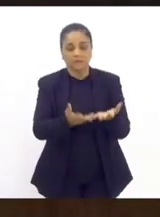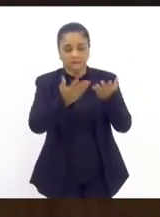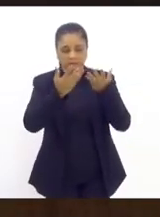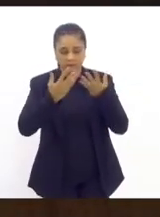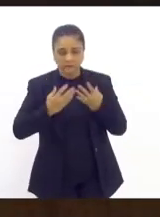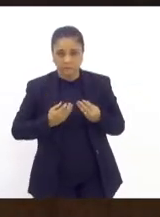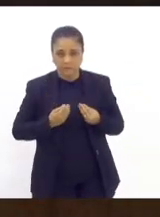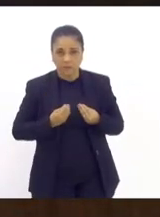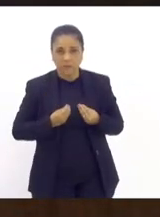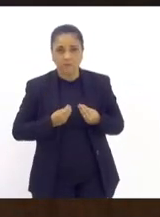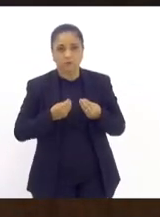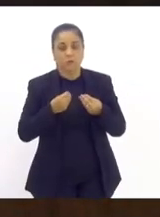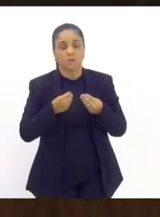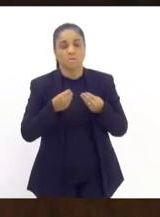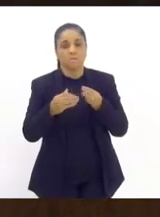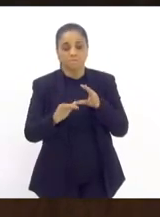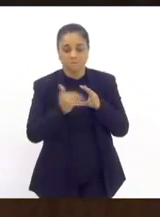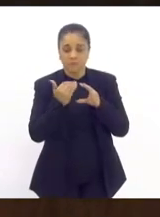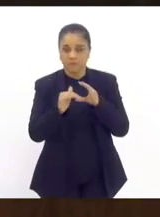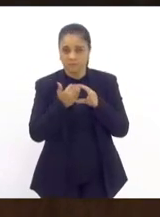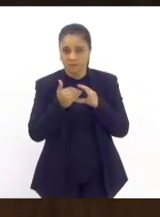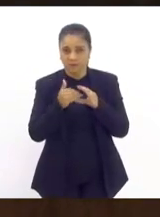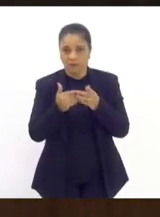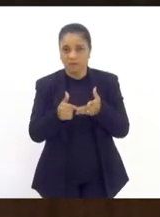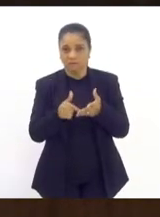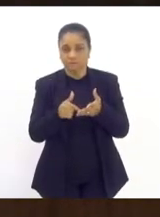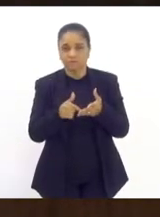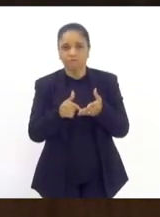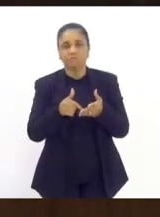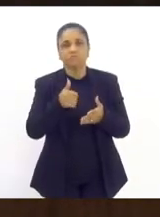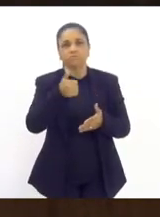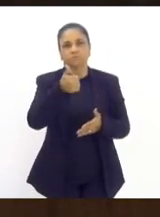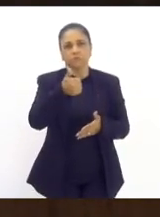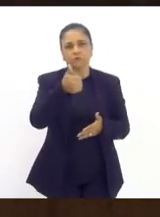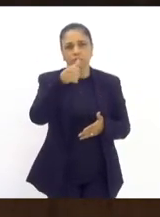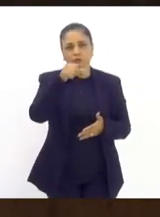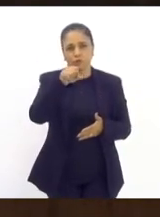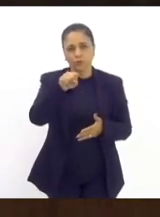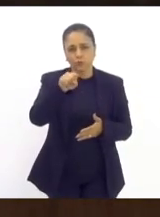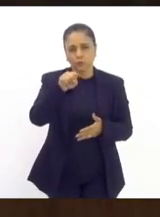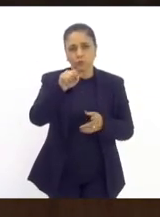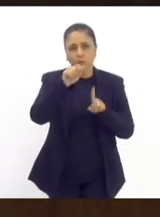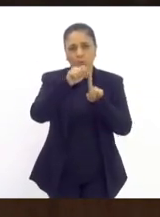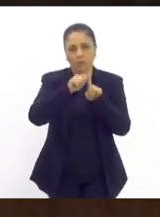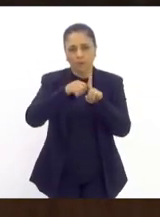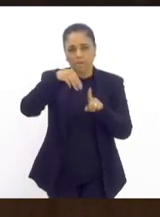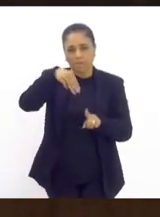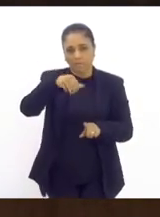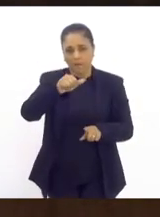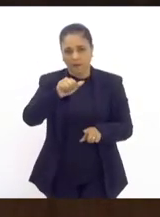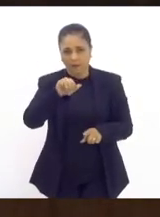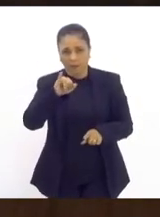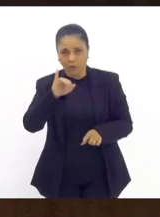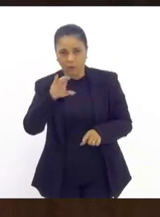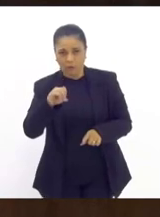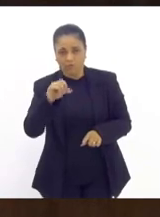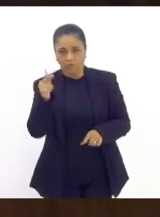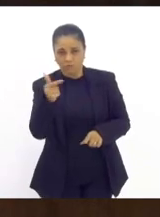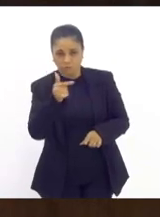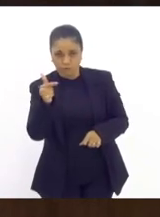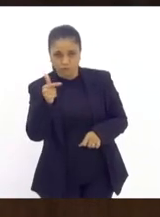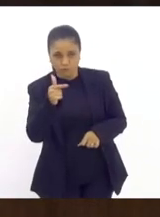uma mensagem de executivo mensagem 18 de Maio de 22 que pretendia